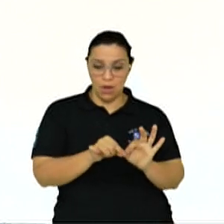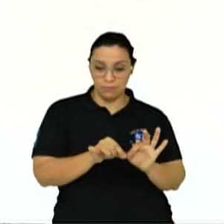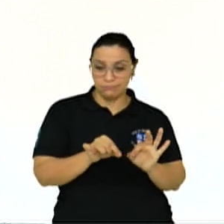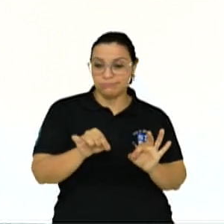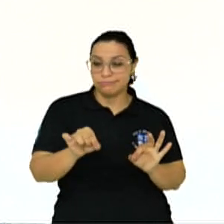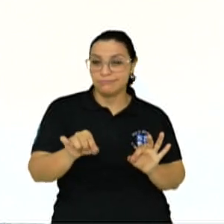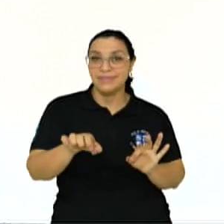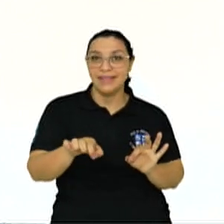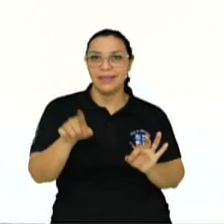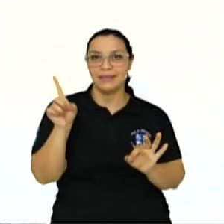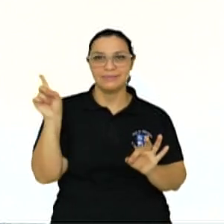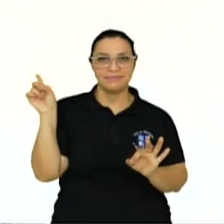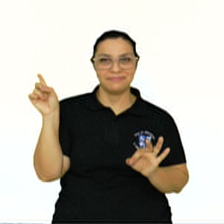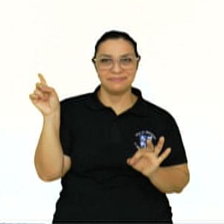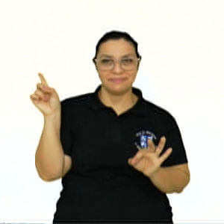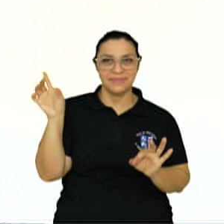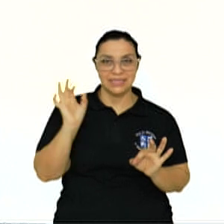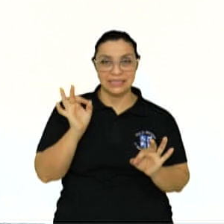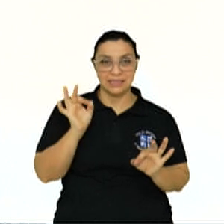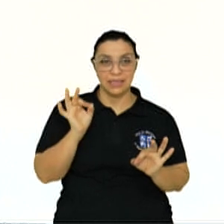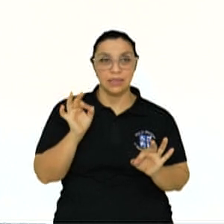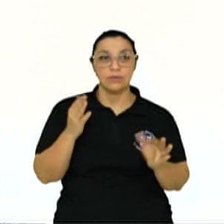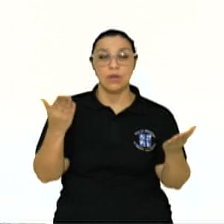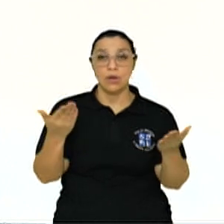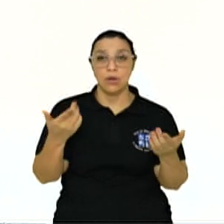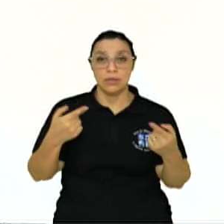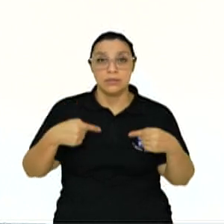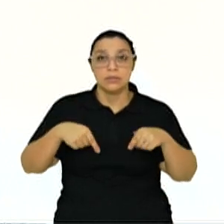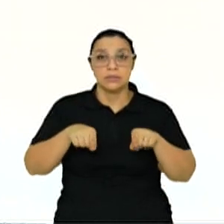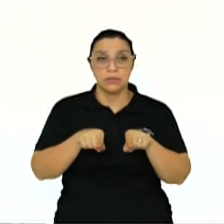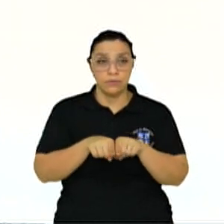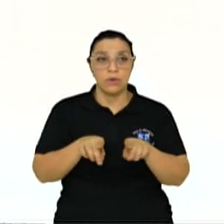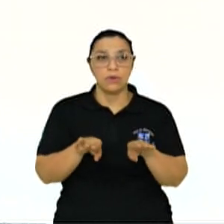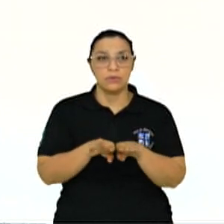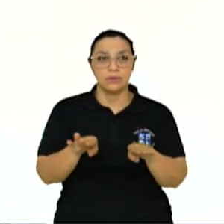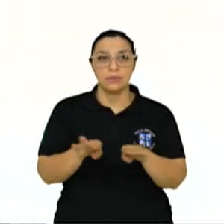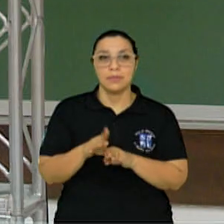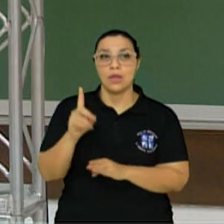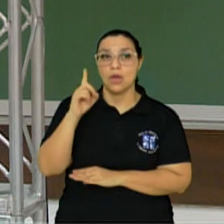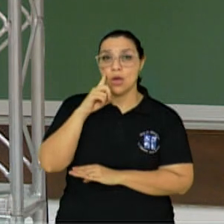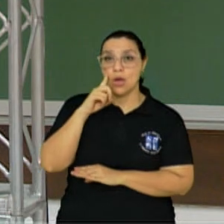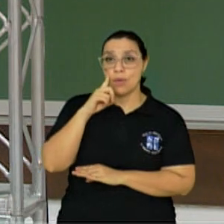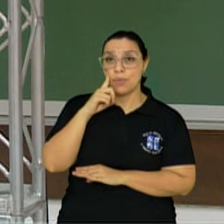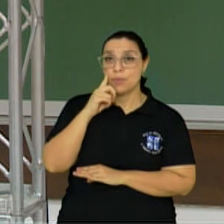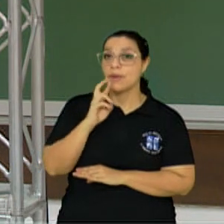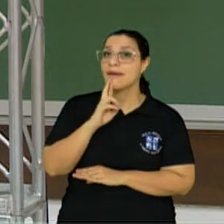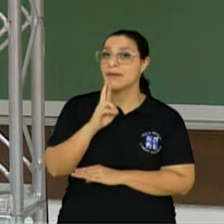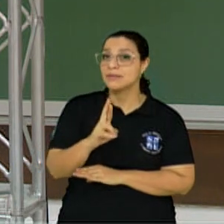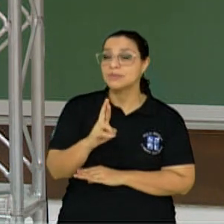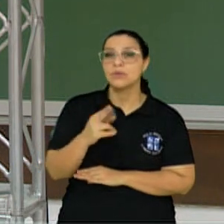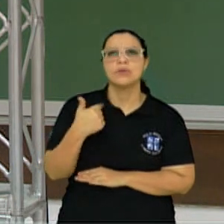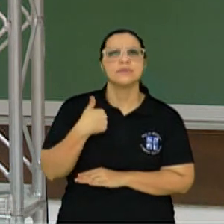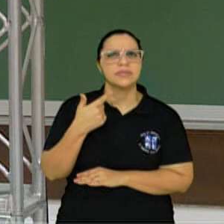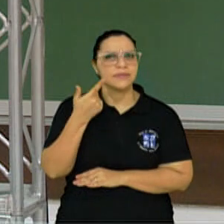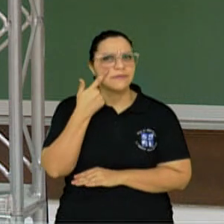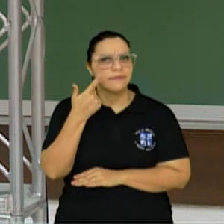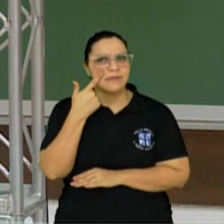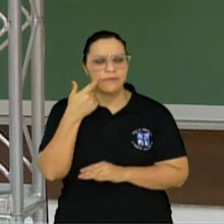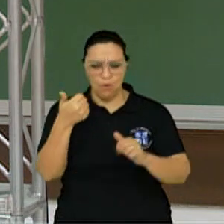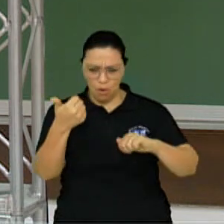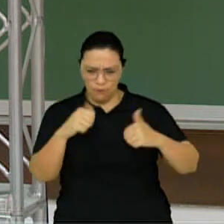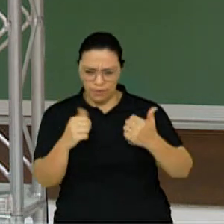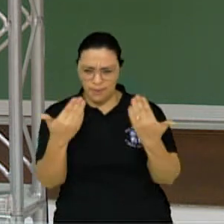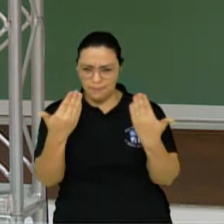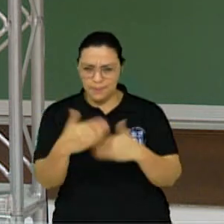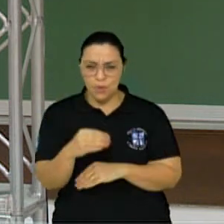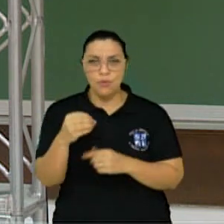aqui que vai de A até E. Se eu voltar no slide das alternativas e você estiver fazendo uma